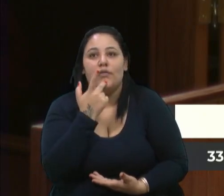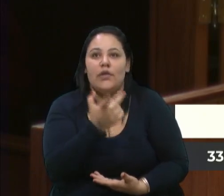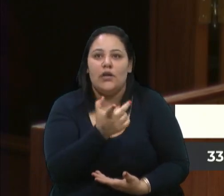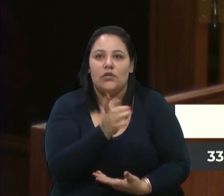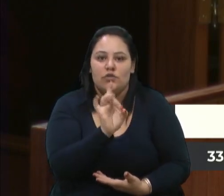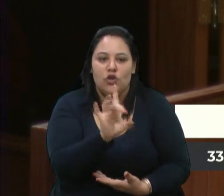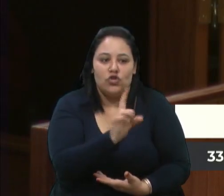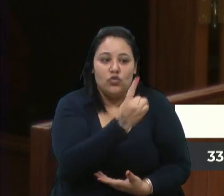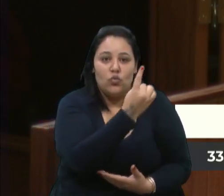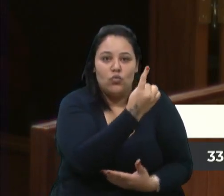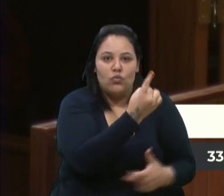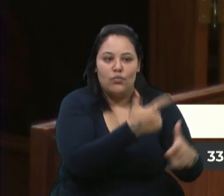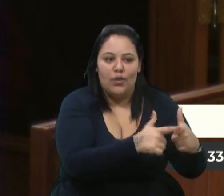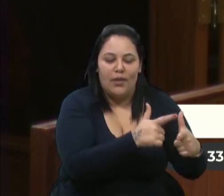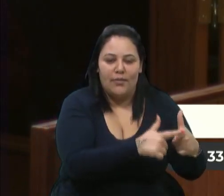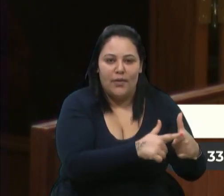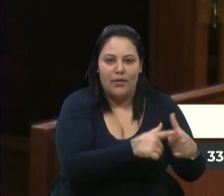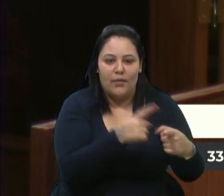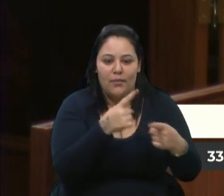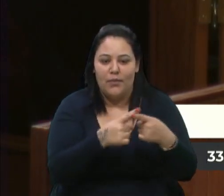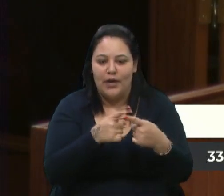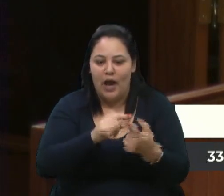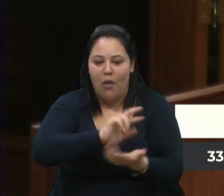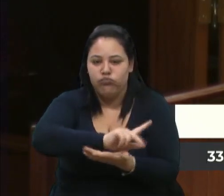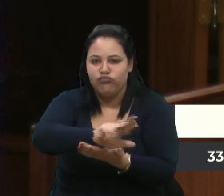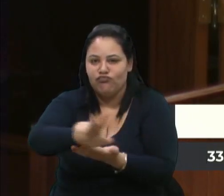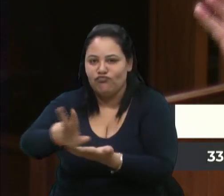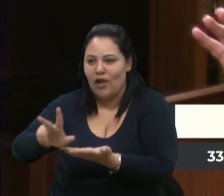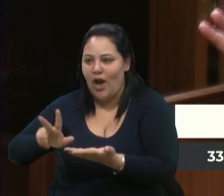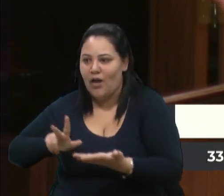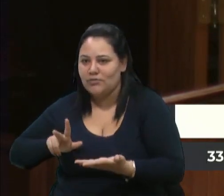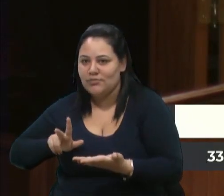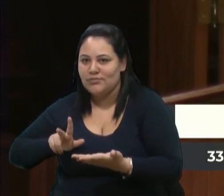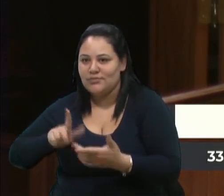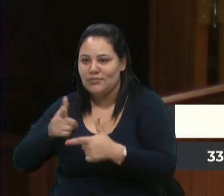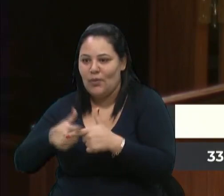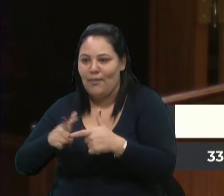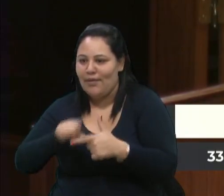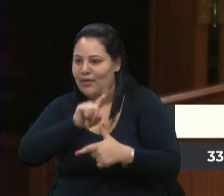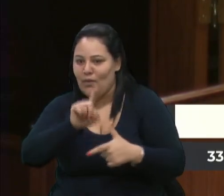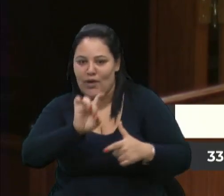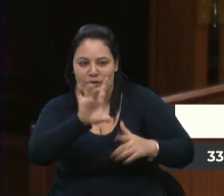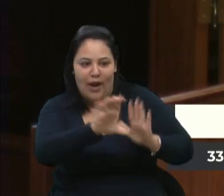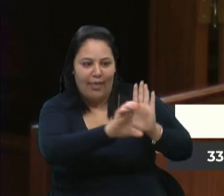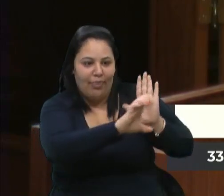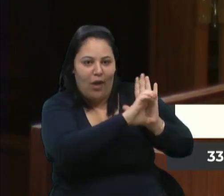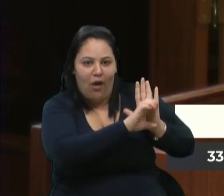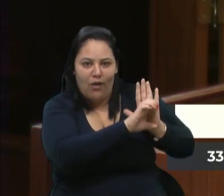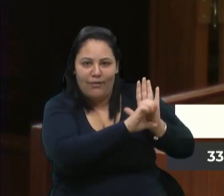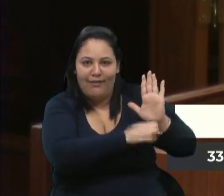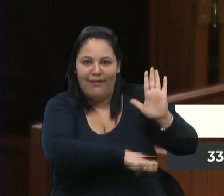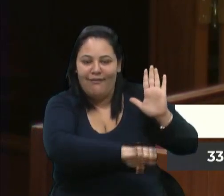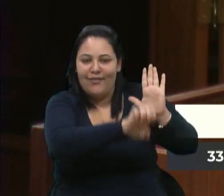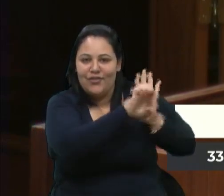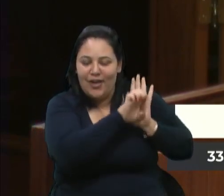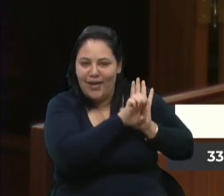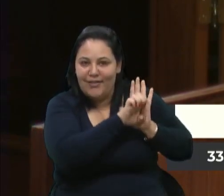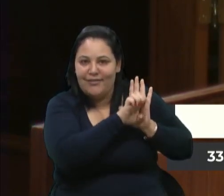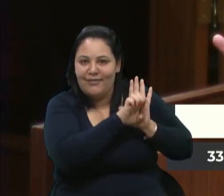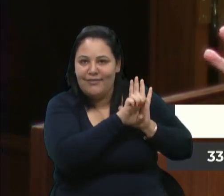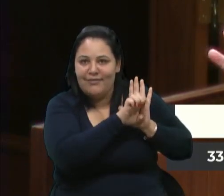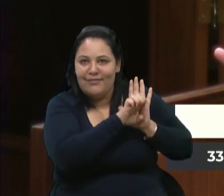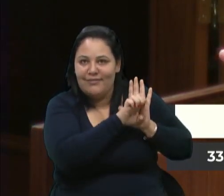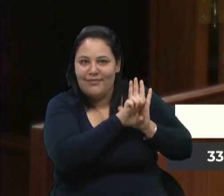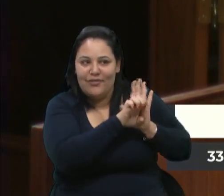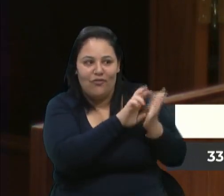um programa, porque são vários programas, não são só católicos, são evangélicos, são de pastorais, enfim, são de